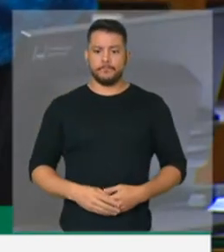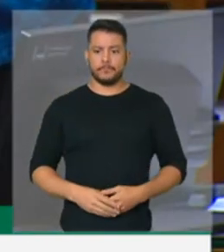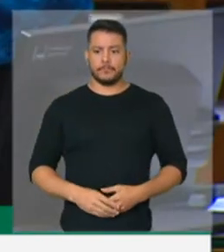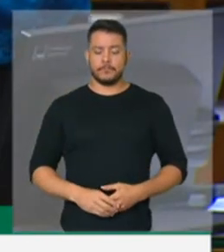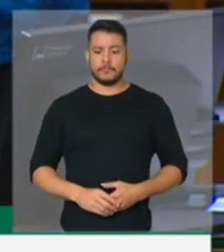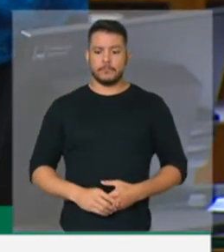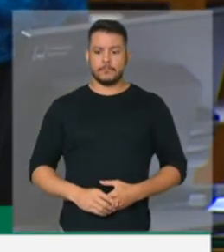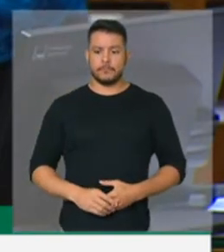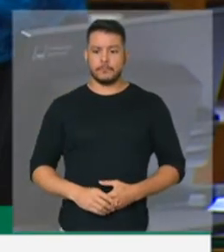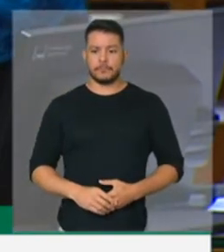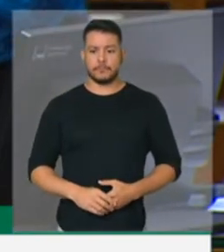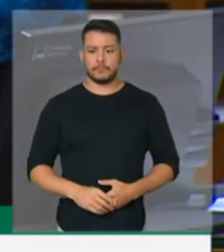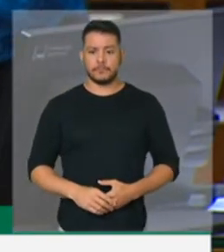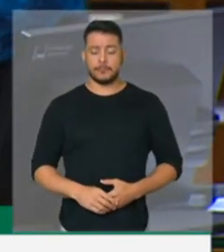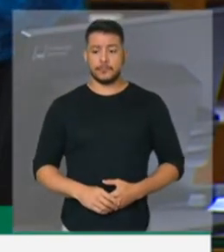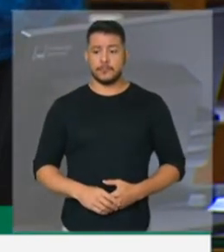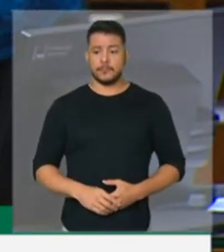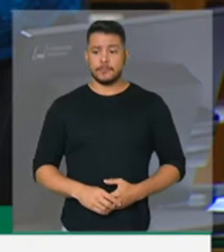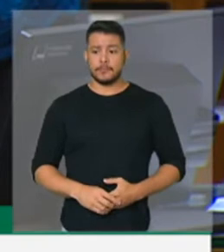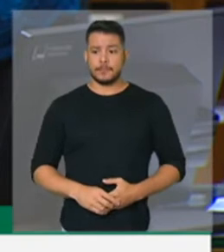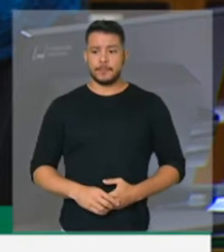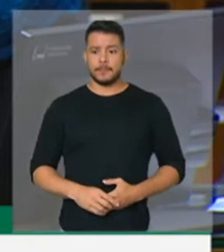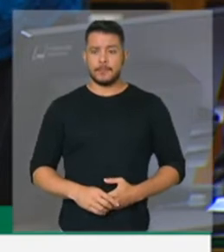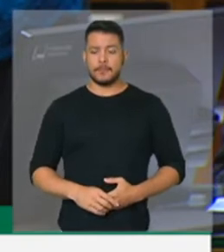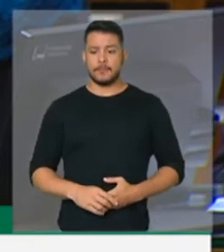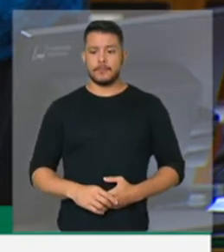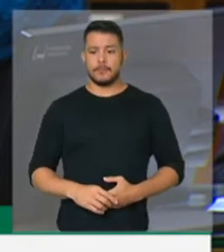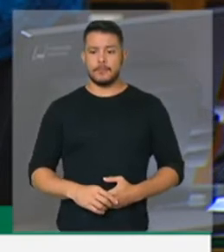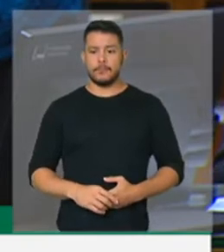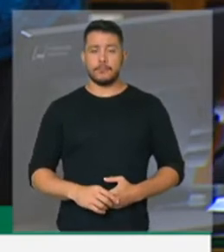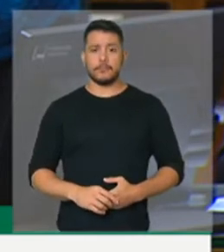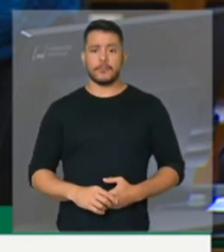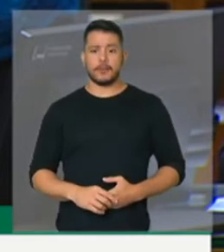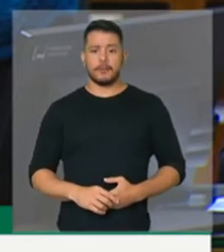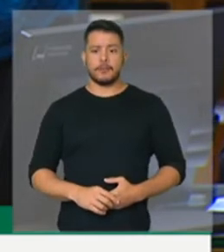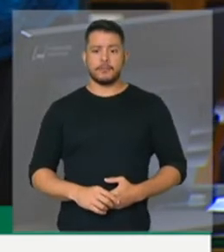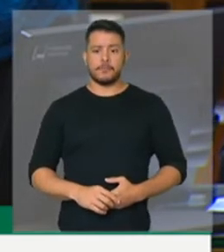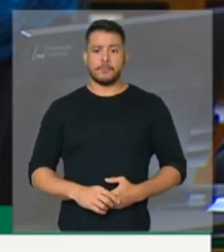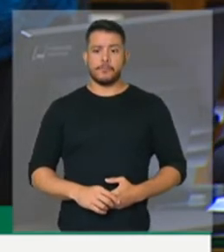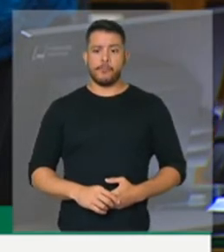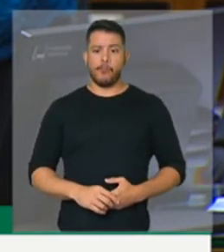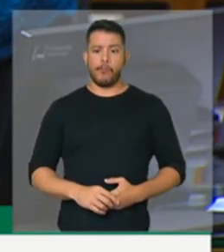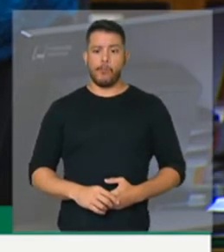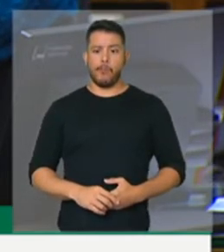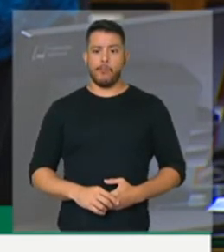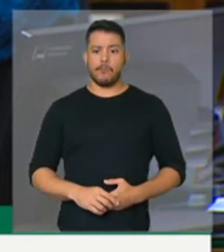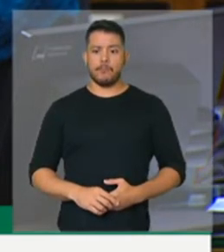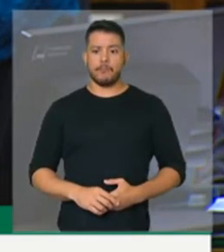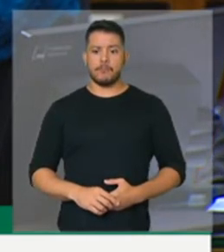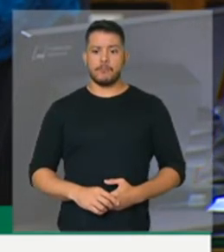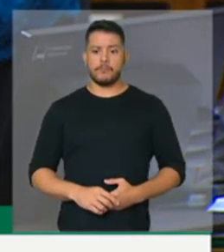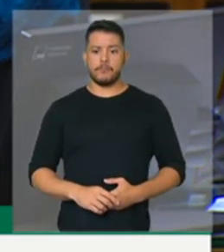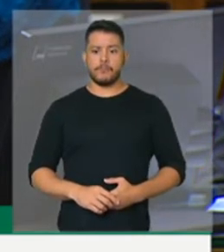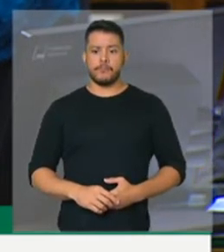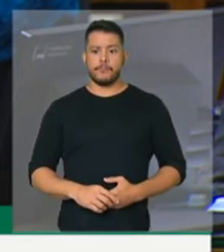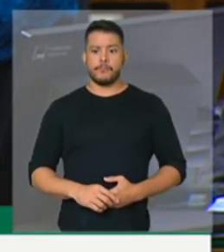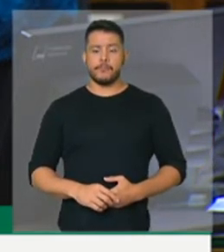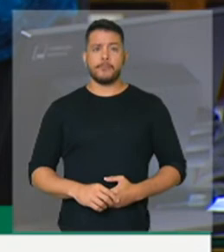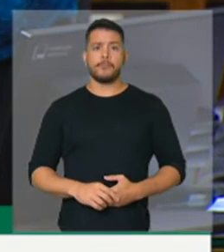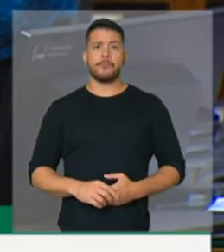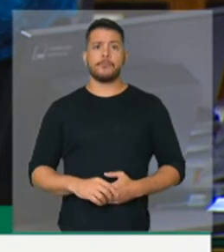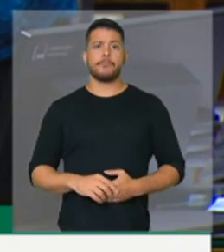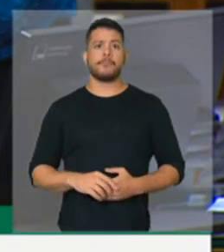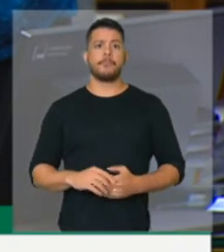Obrigado pela compreensão, deputado. Um momentinho. Só deputada Jaqueline Cassó. Ato da presidência. Nos termos do